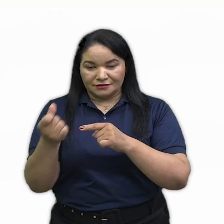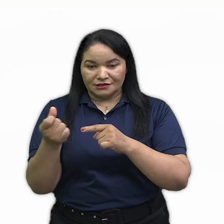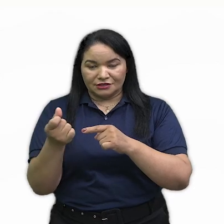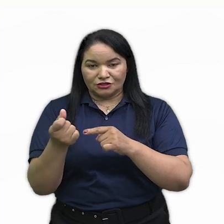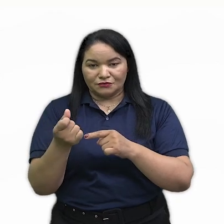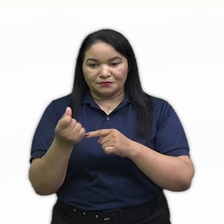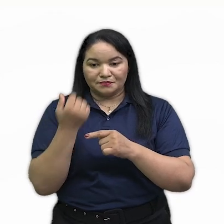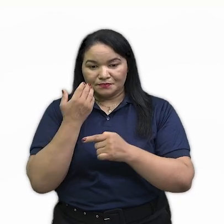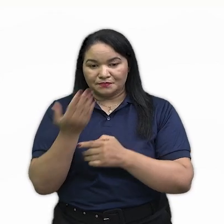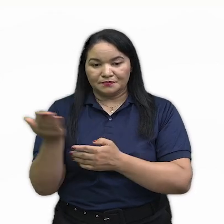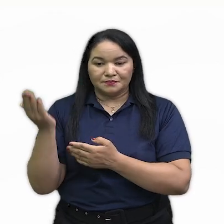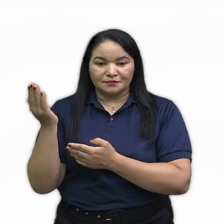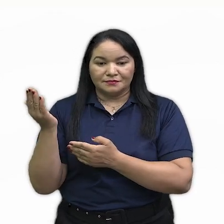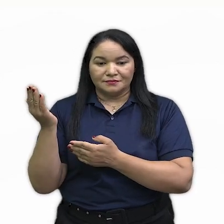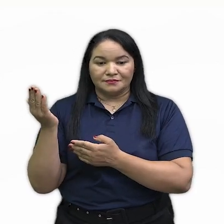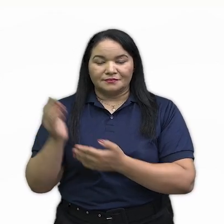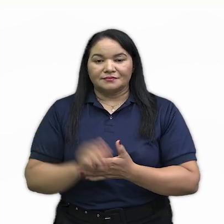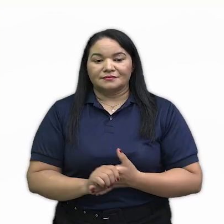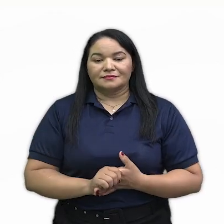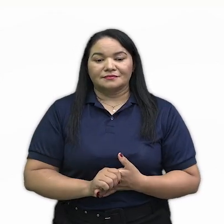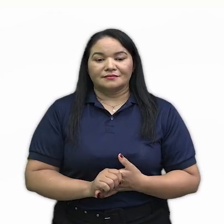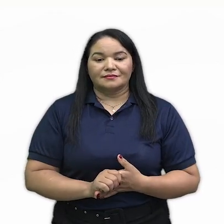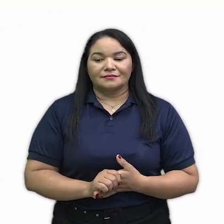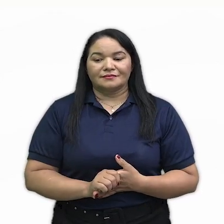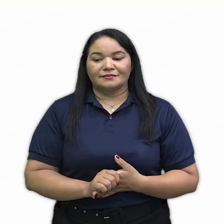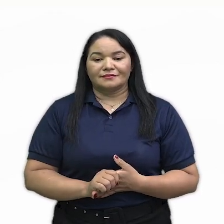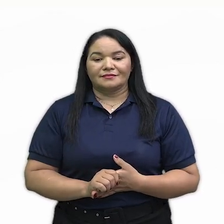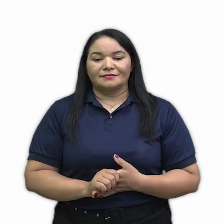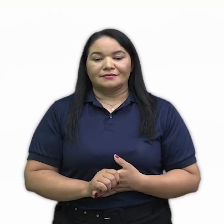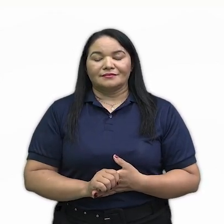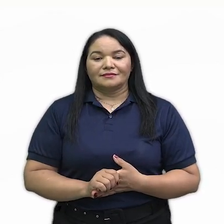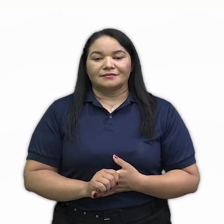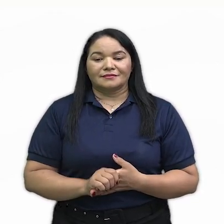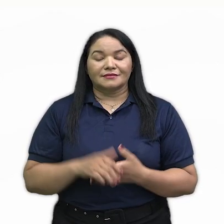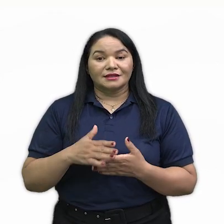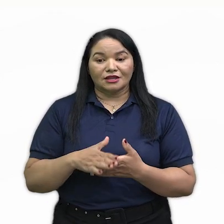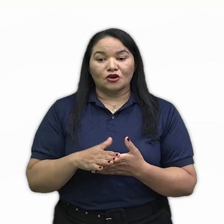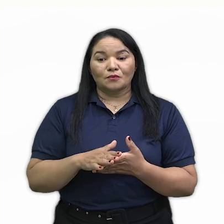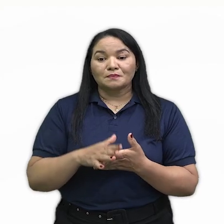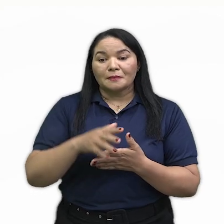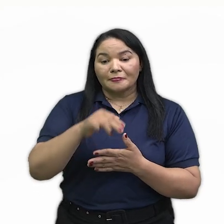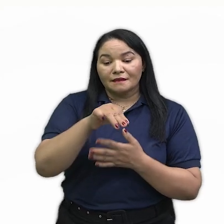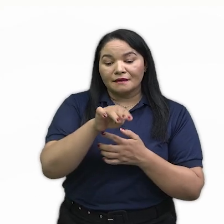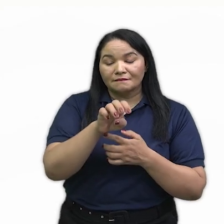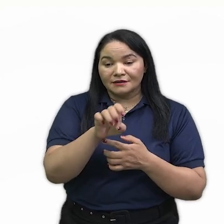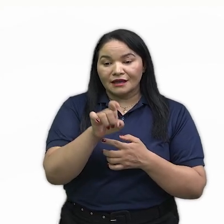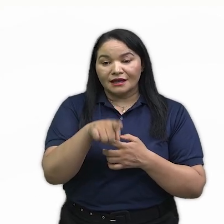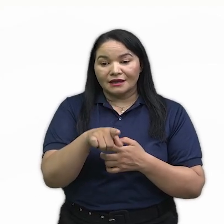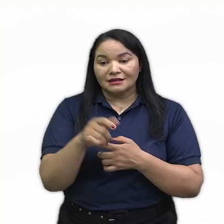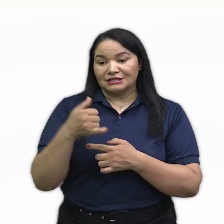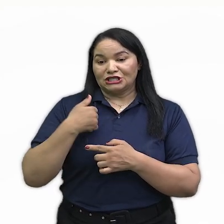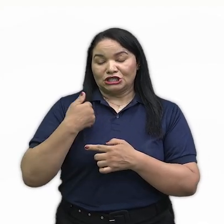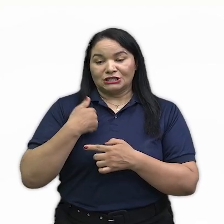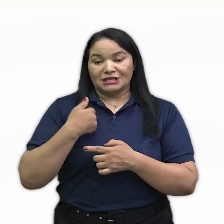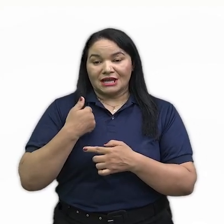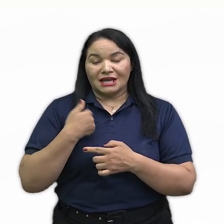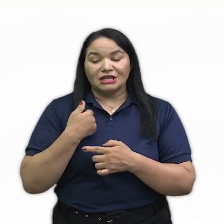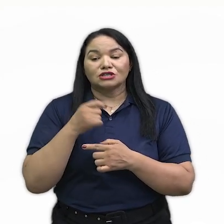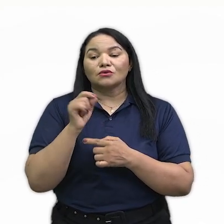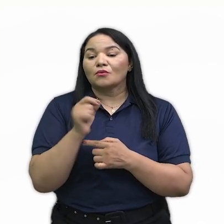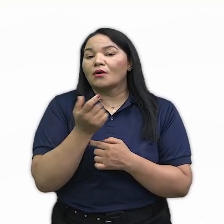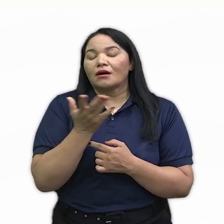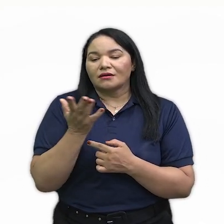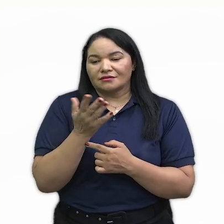23,6. Isso quer dizer, então, o seguinte, que a média de idade desse time de basquete equivale